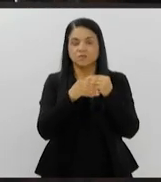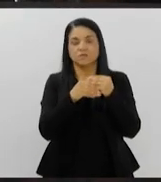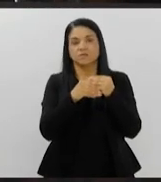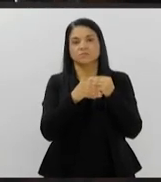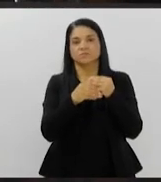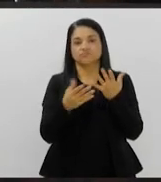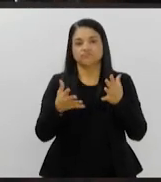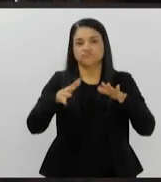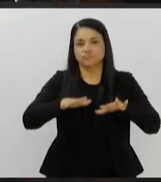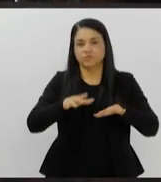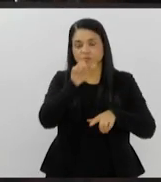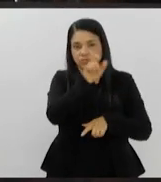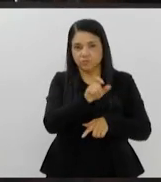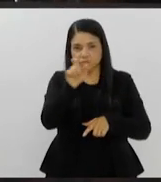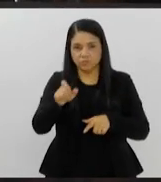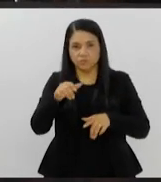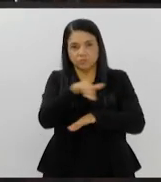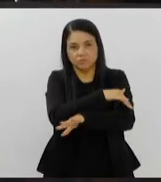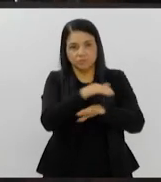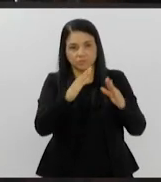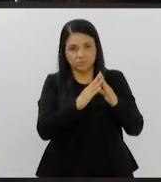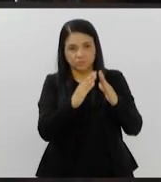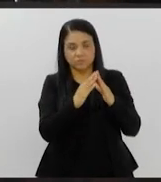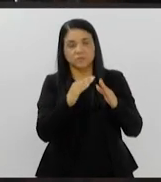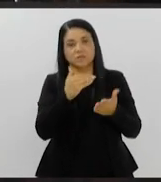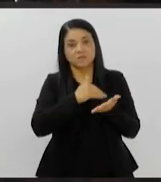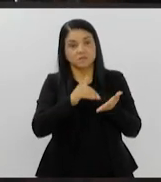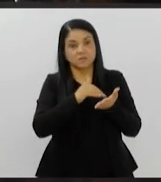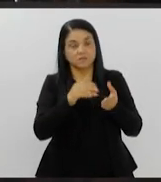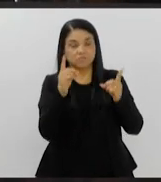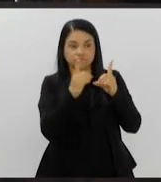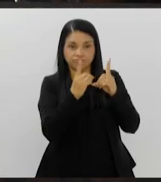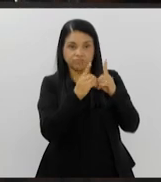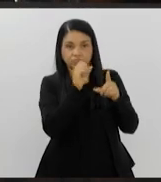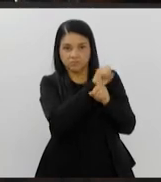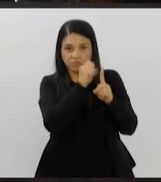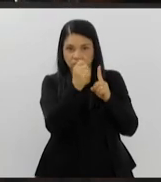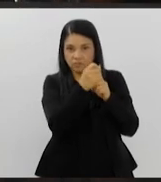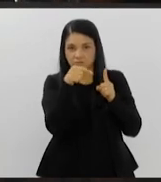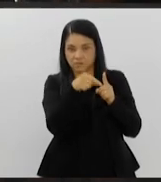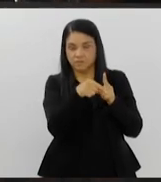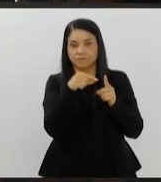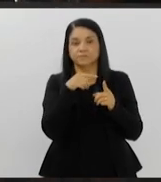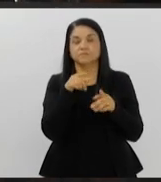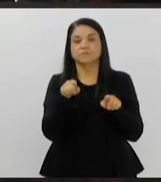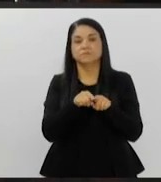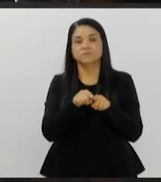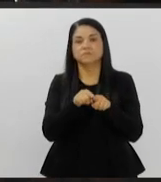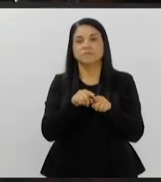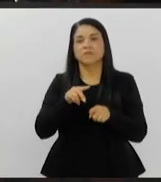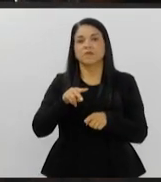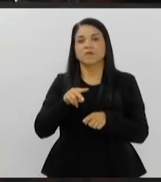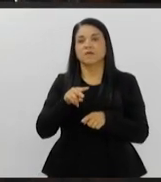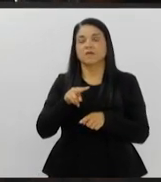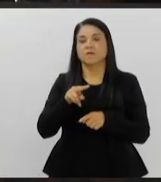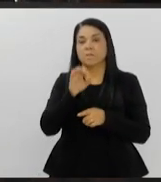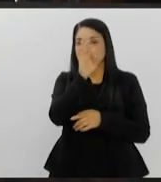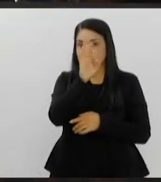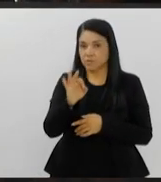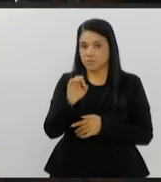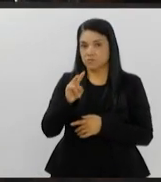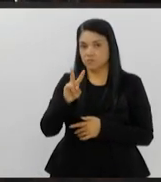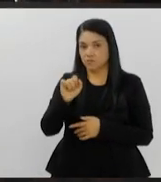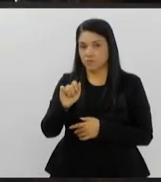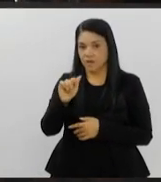situação de rua assistida pela Secretaria Estadual de Assistência Social através da reserva de percentual das vagas